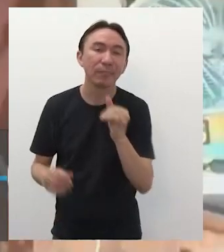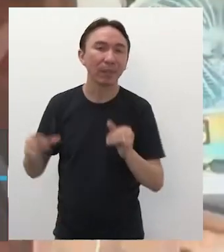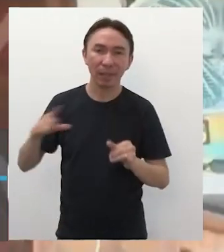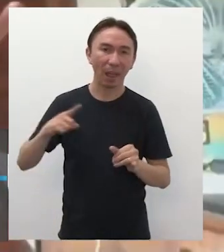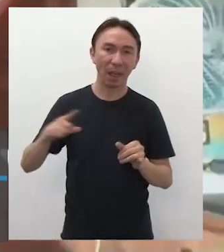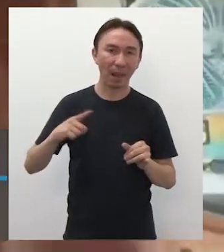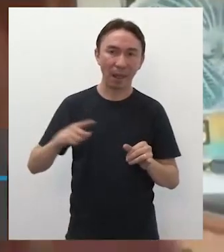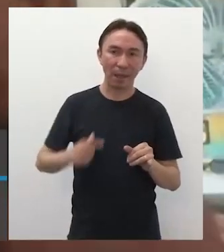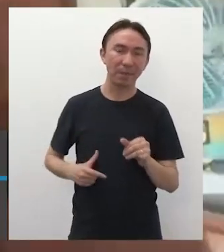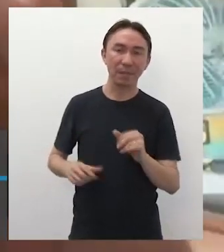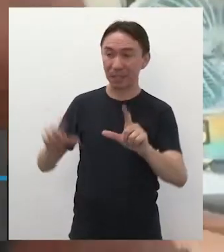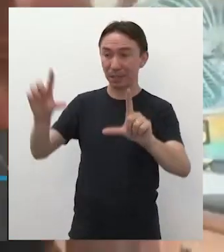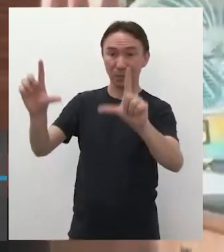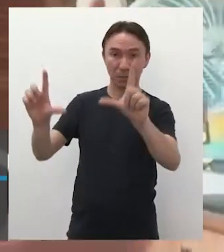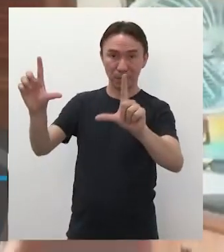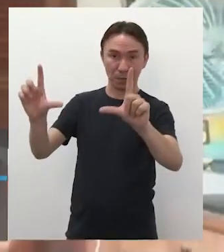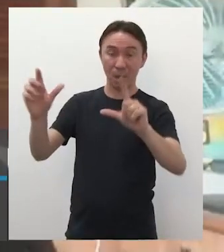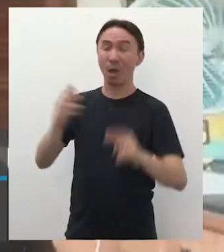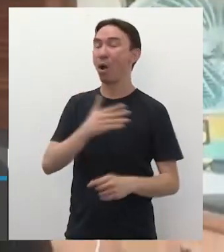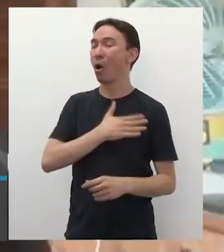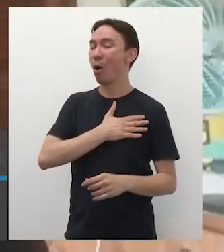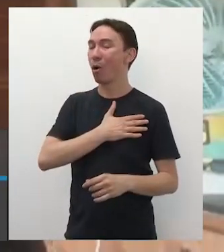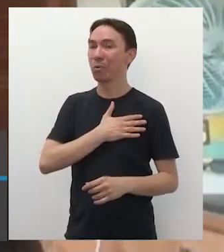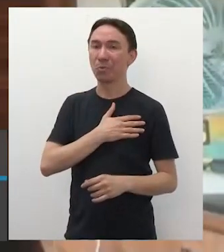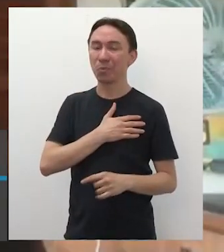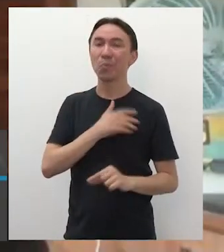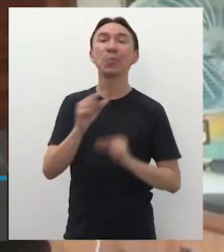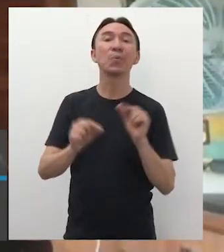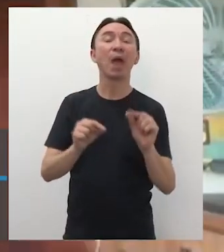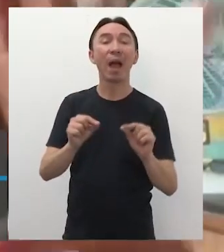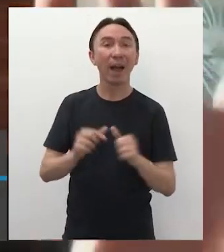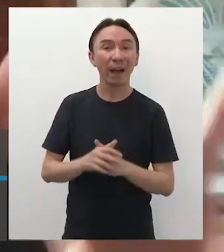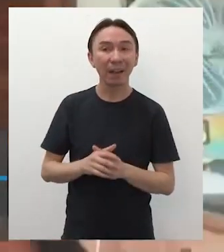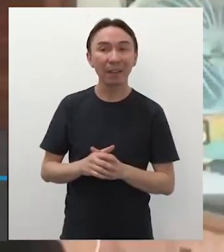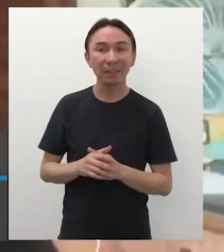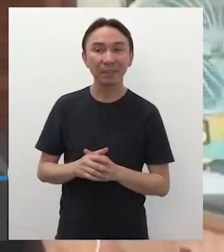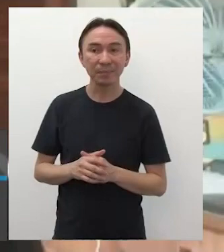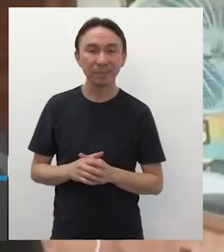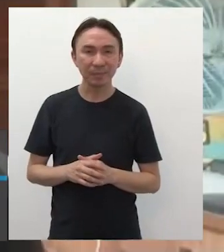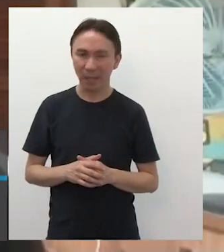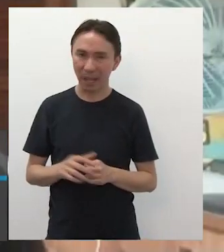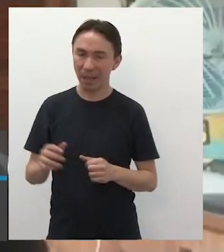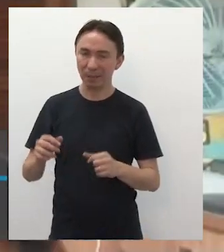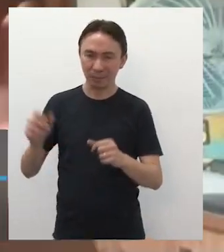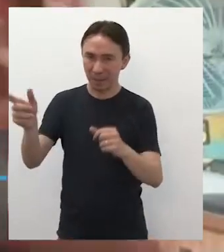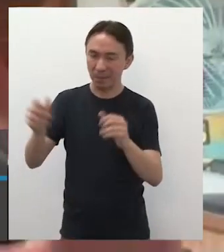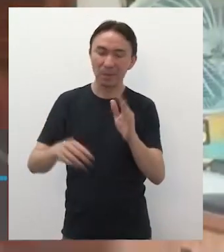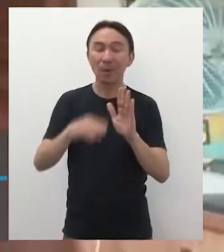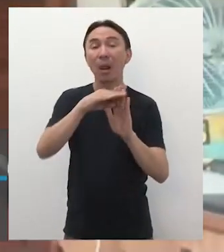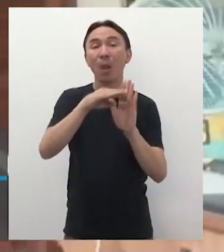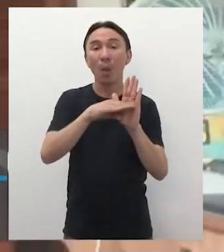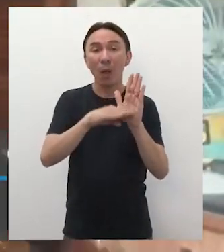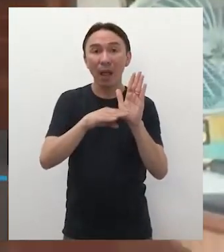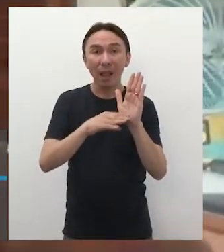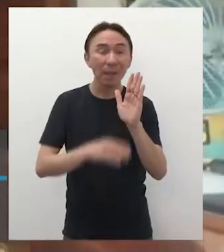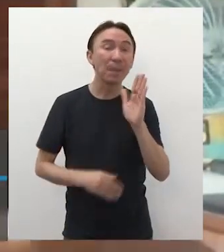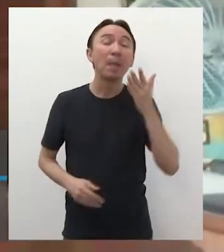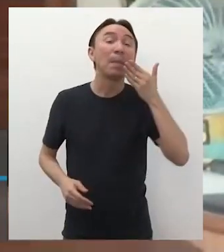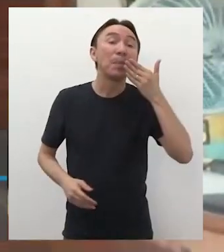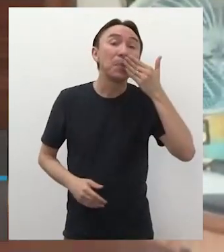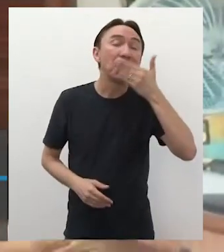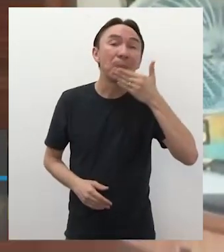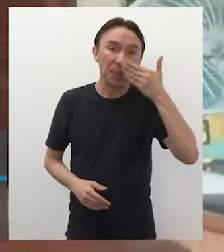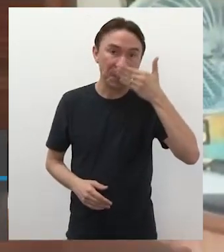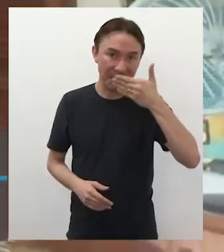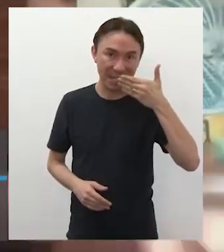na televisão, que eu falo que é uma higiene mental, que é aquele Que Seja Doce. O Que Seja Doce, que é um programa